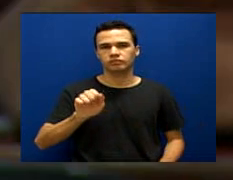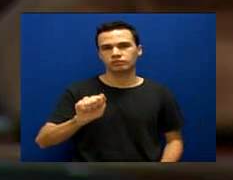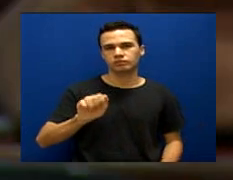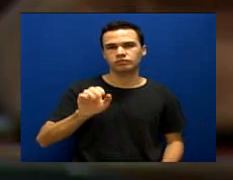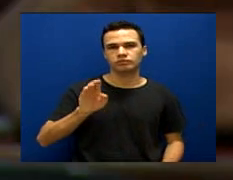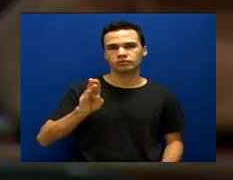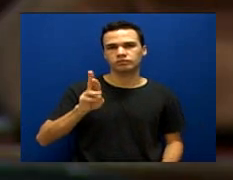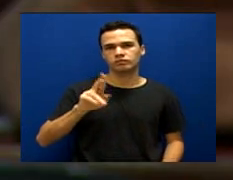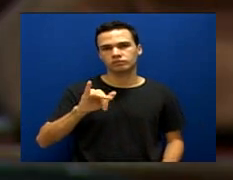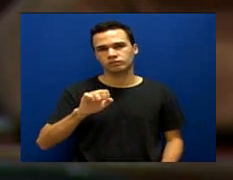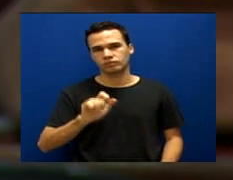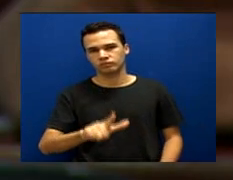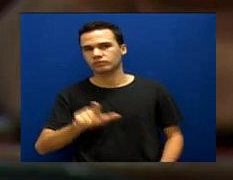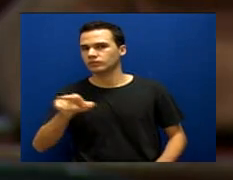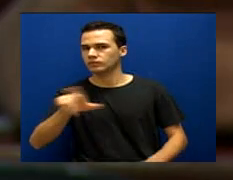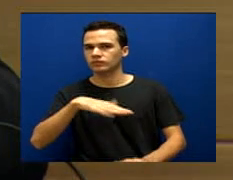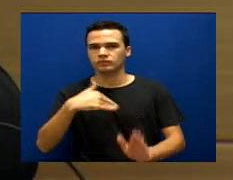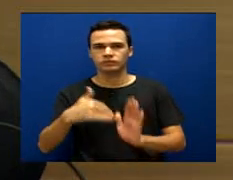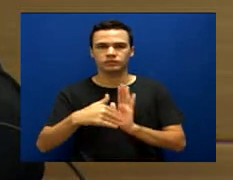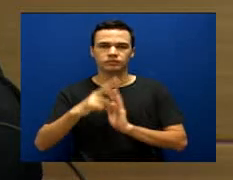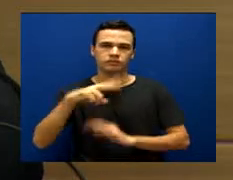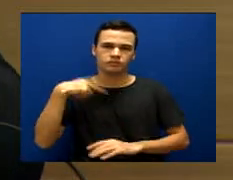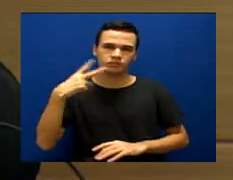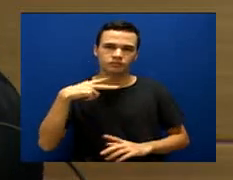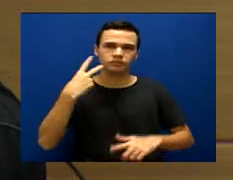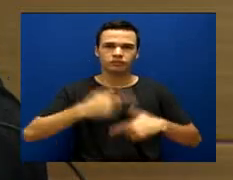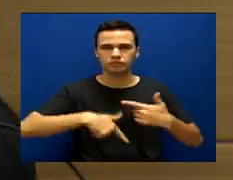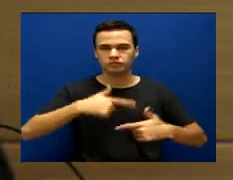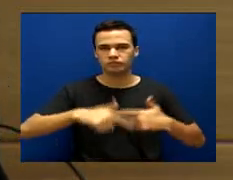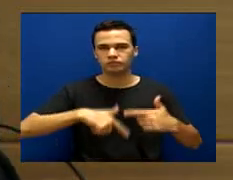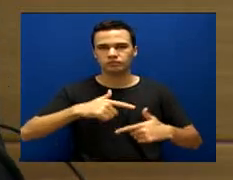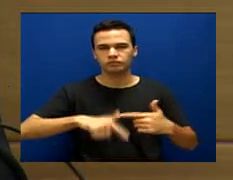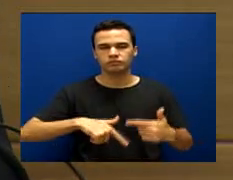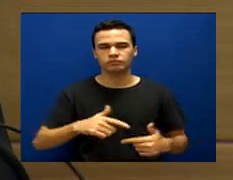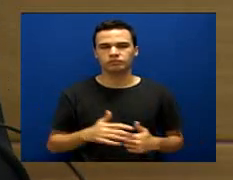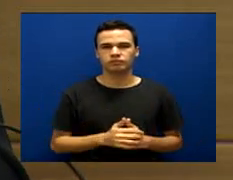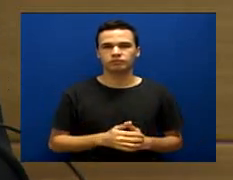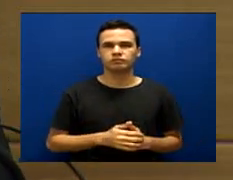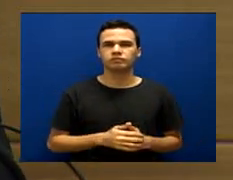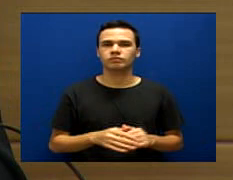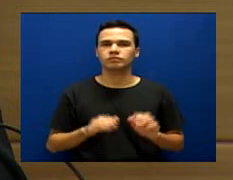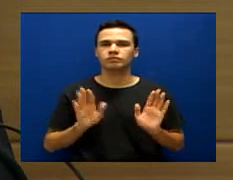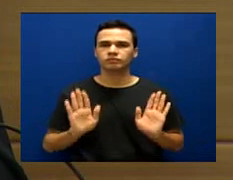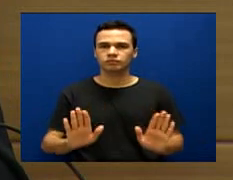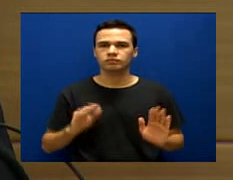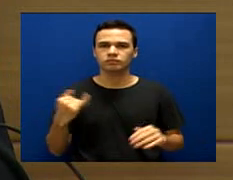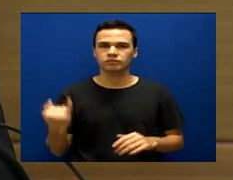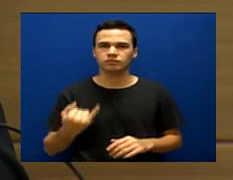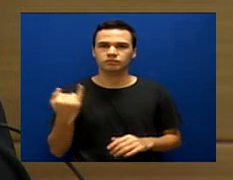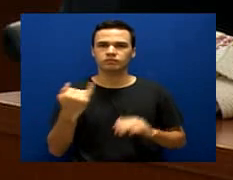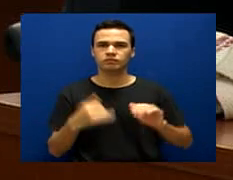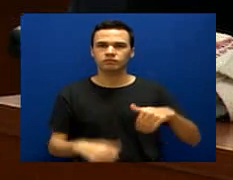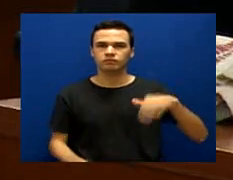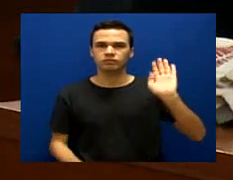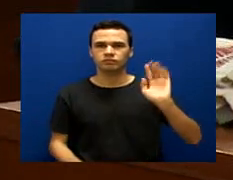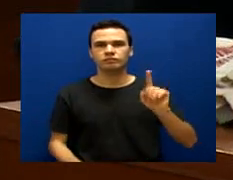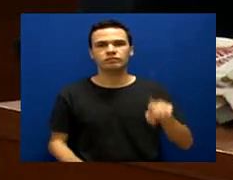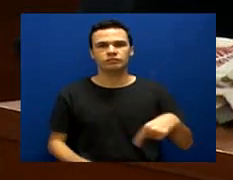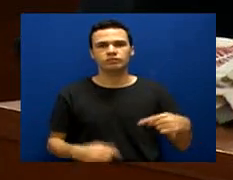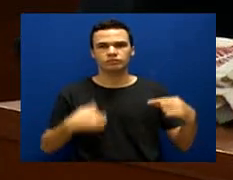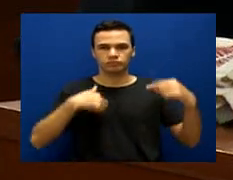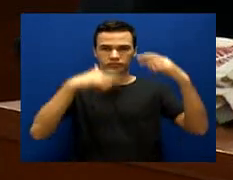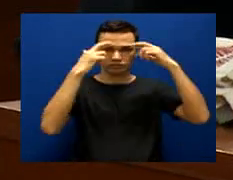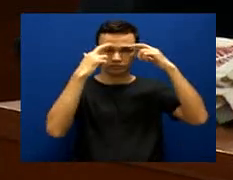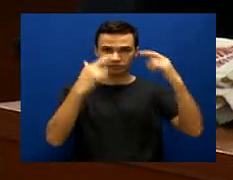direito, mas são vereadores de fato, que continuam se militando nas suas ações. Mas o mais importante que, em respeito